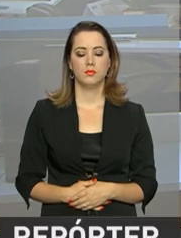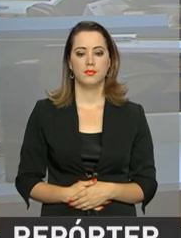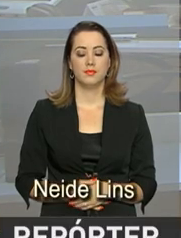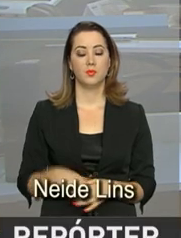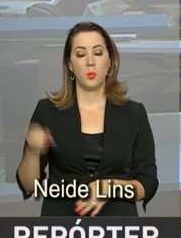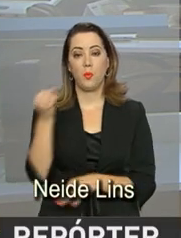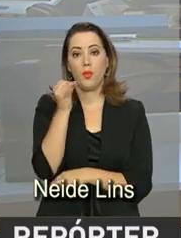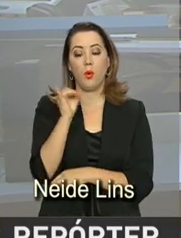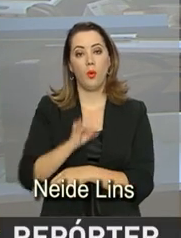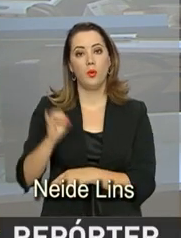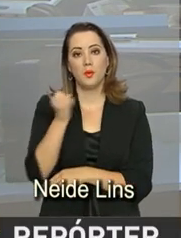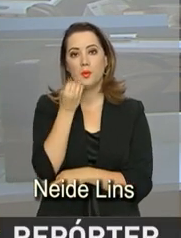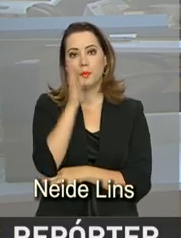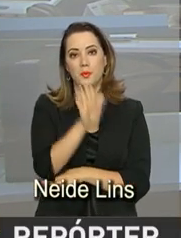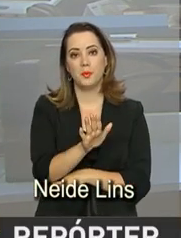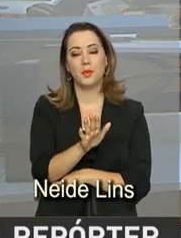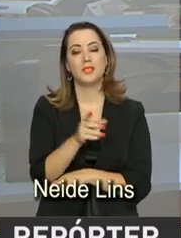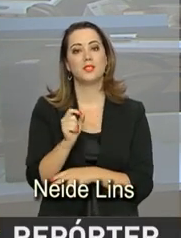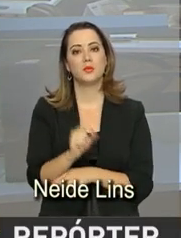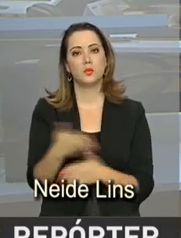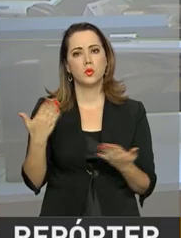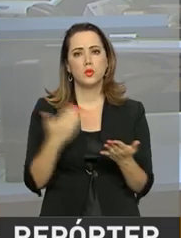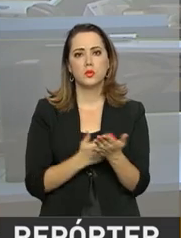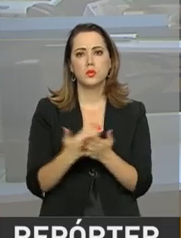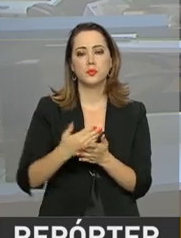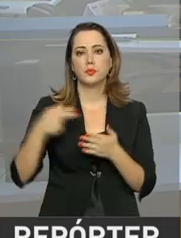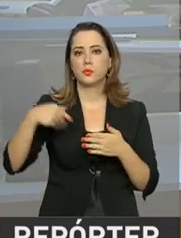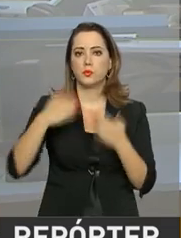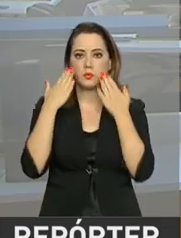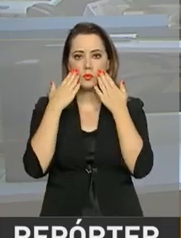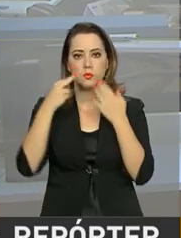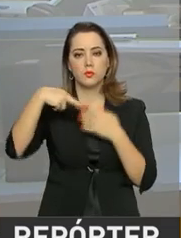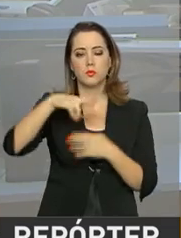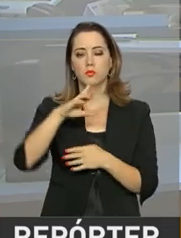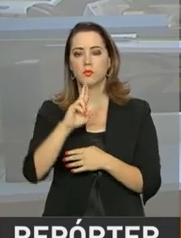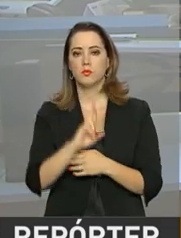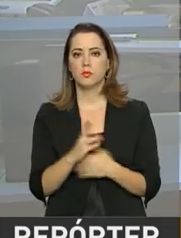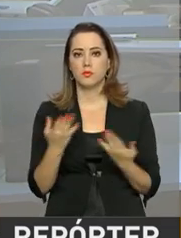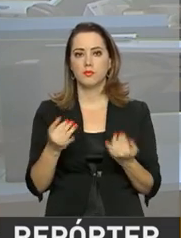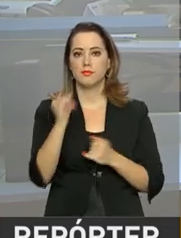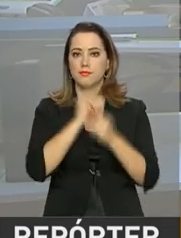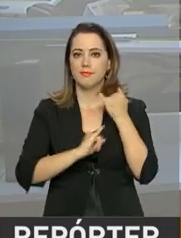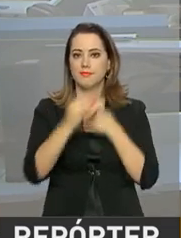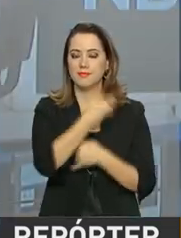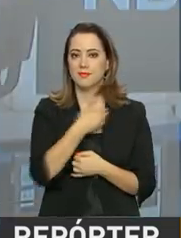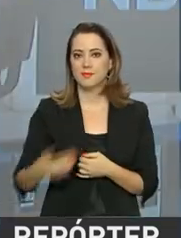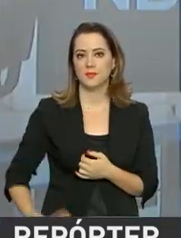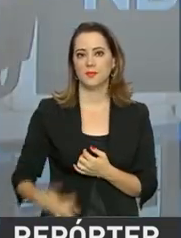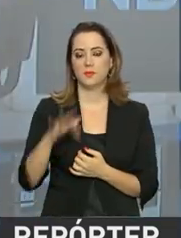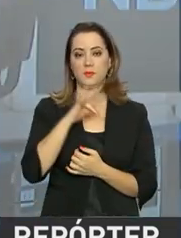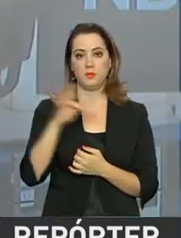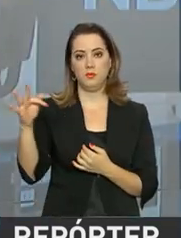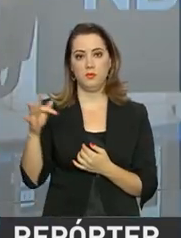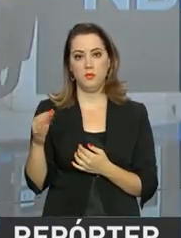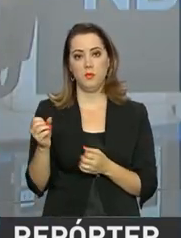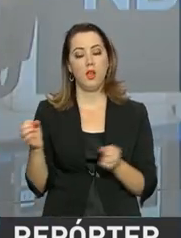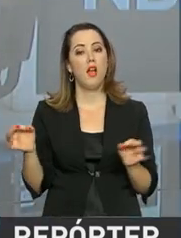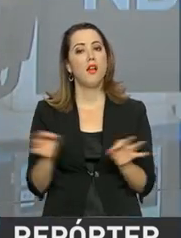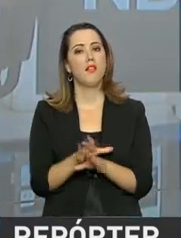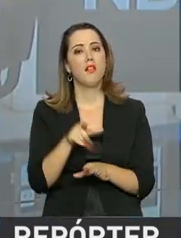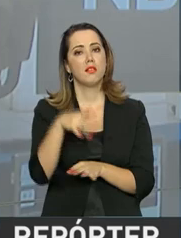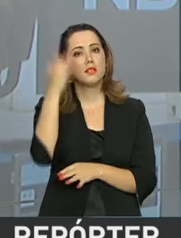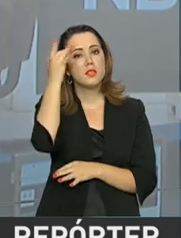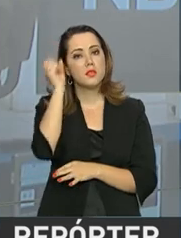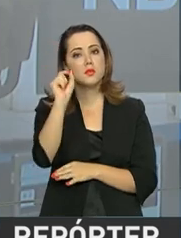Olá boa tarde começa agora mais uma edição do repórter NBR e as notícias do governo federal termina amanhã o